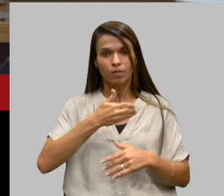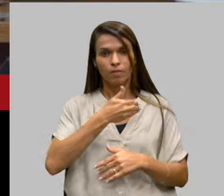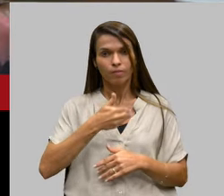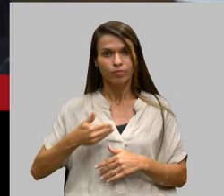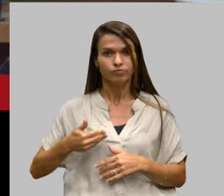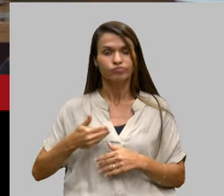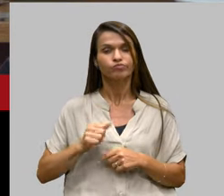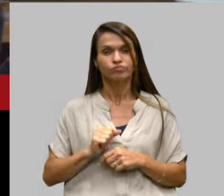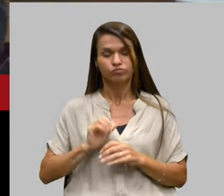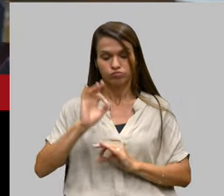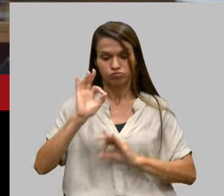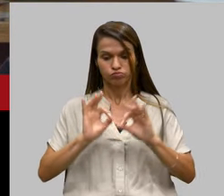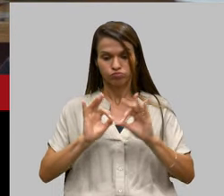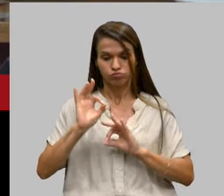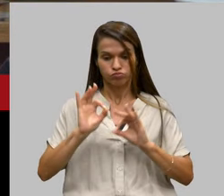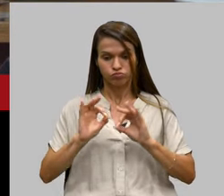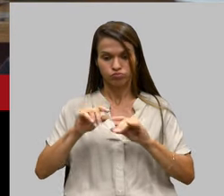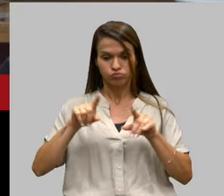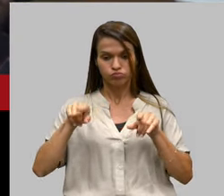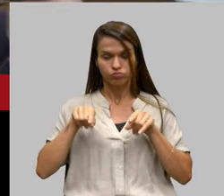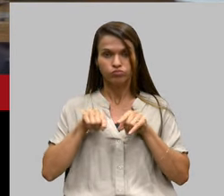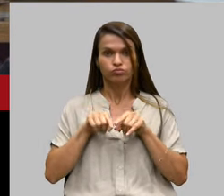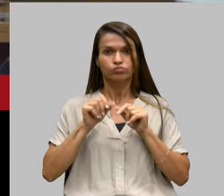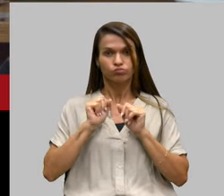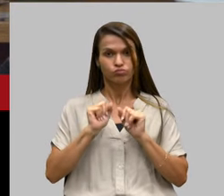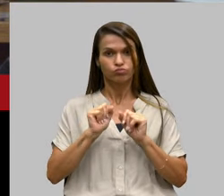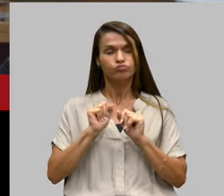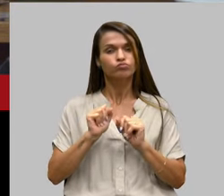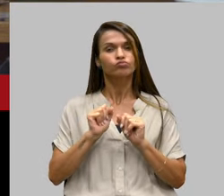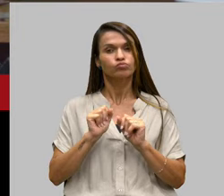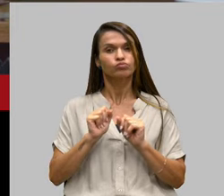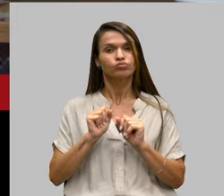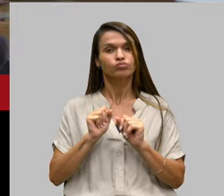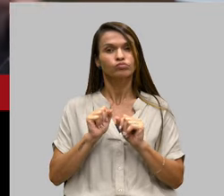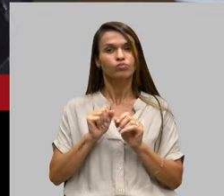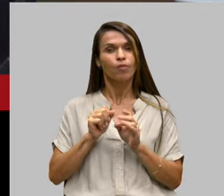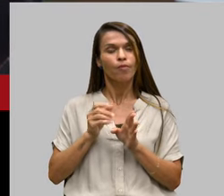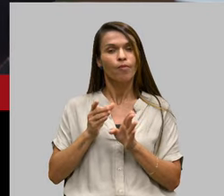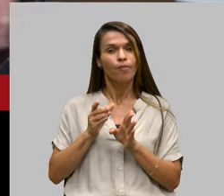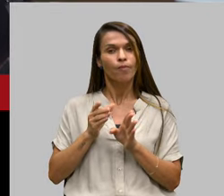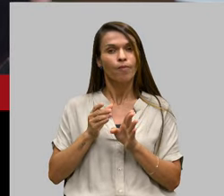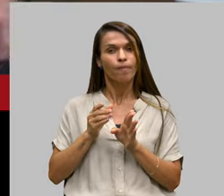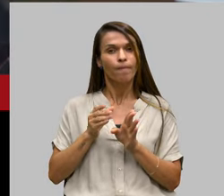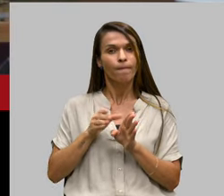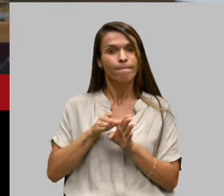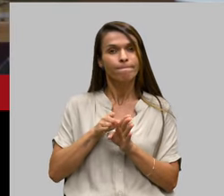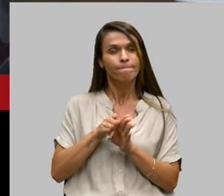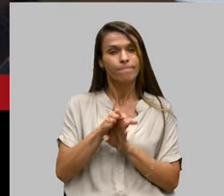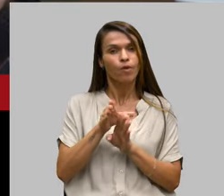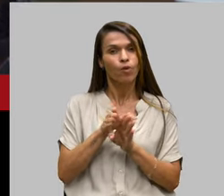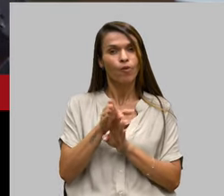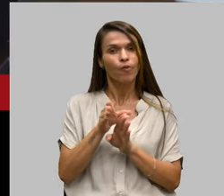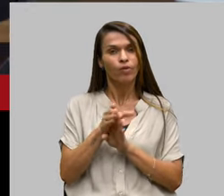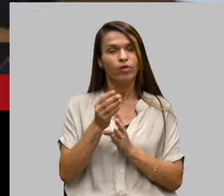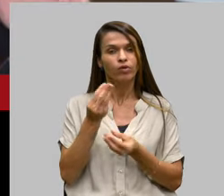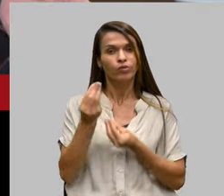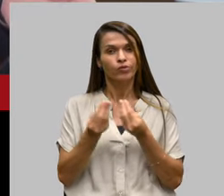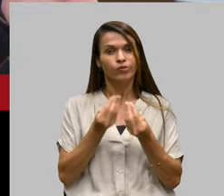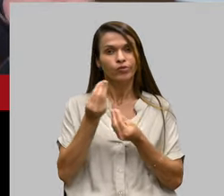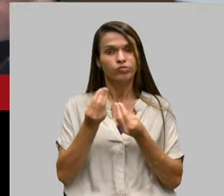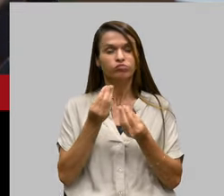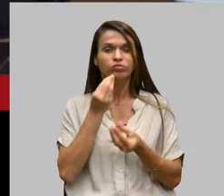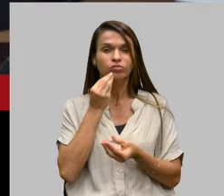gabinete que a gente pode conduzir essa esse quadro né para tentar colocar